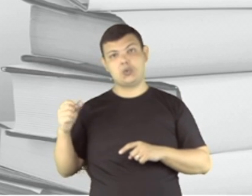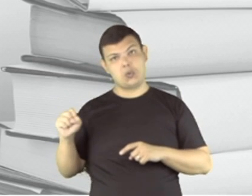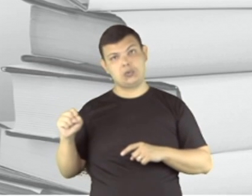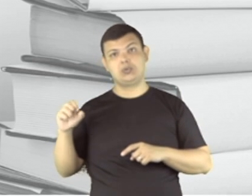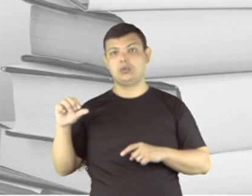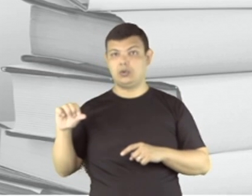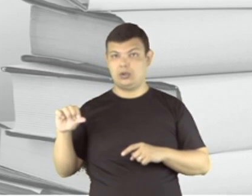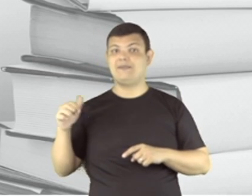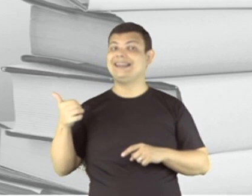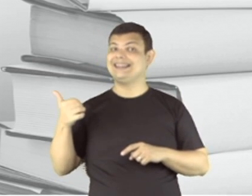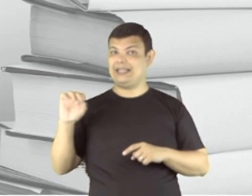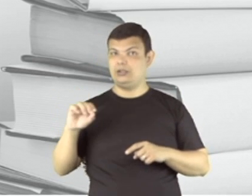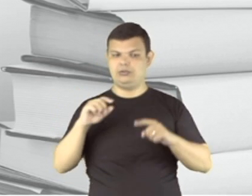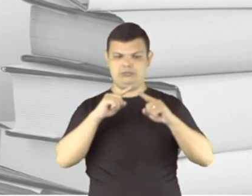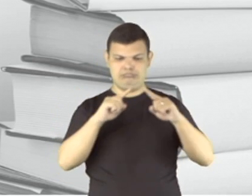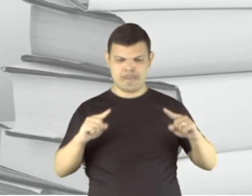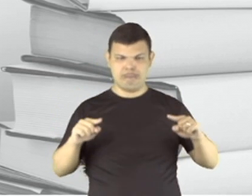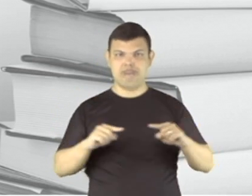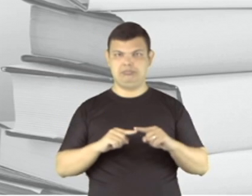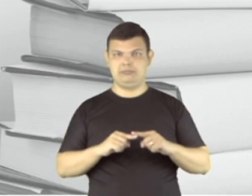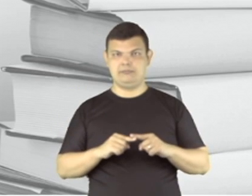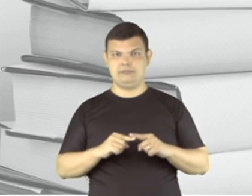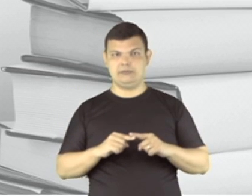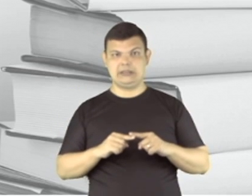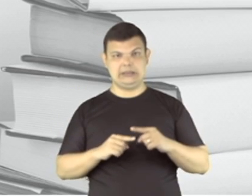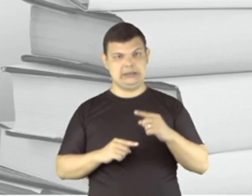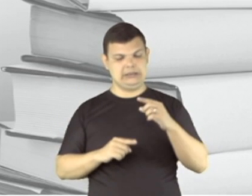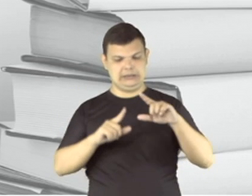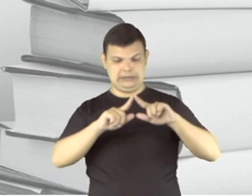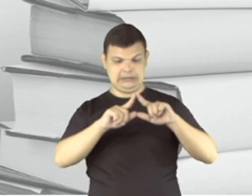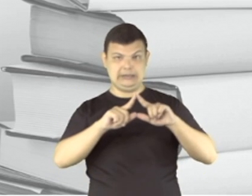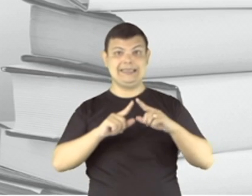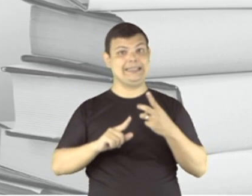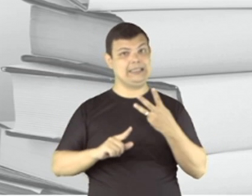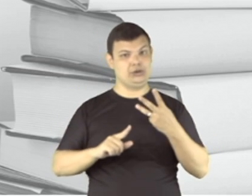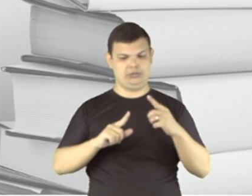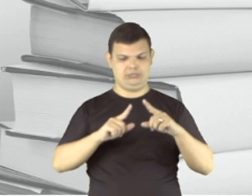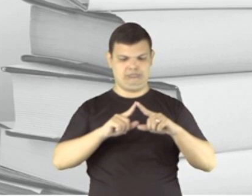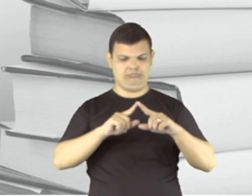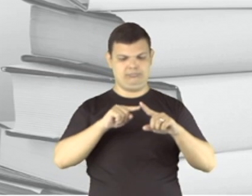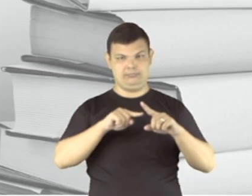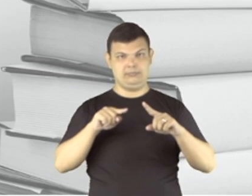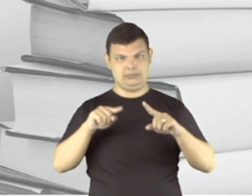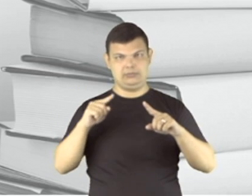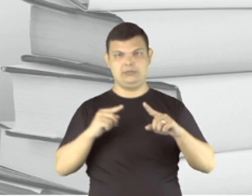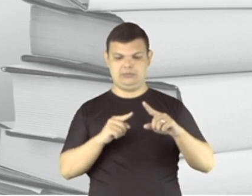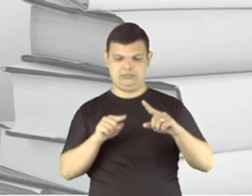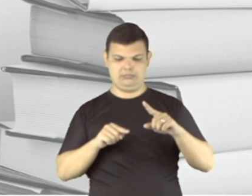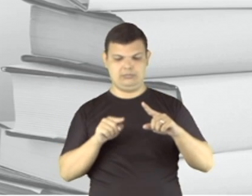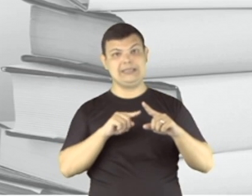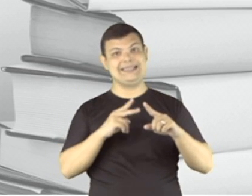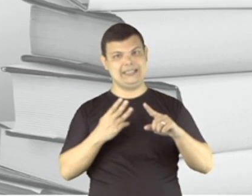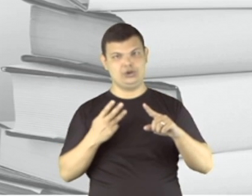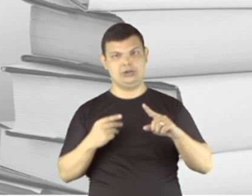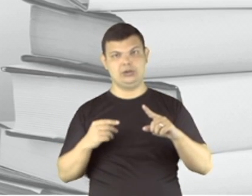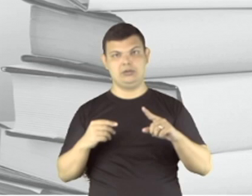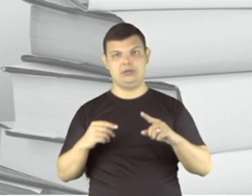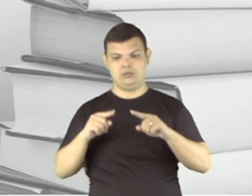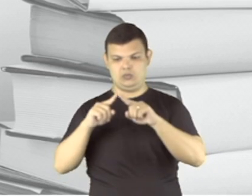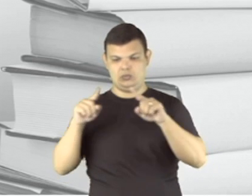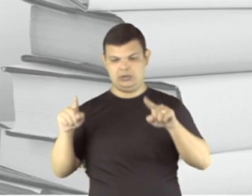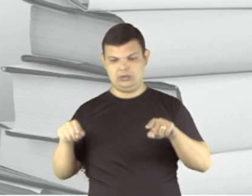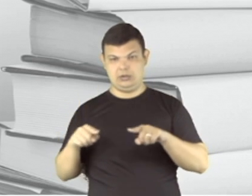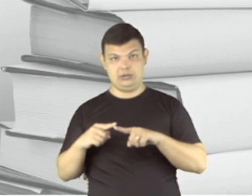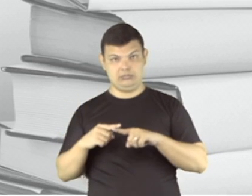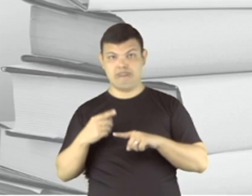eneágono e decágono. E aí cada um deles, triângulo, tem 3 ângulos, 3 lados, 3 ângulos. Quadrado, 4